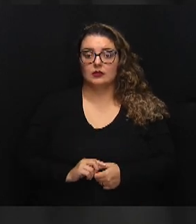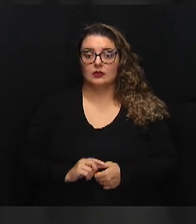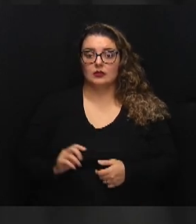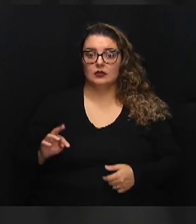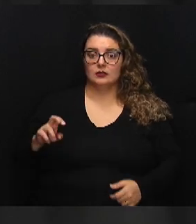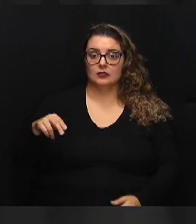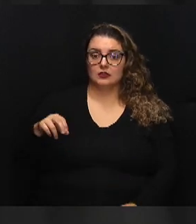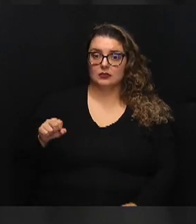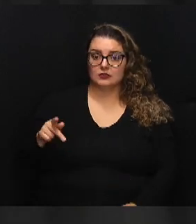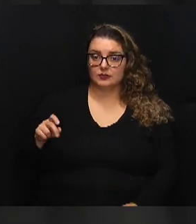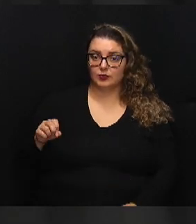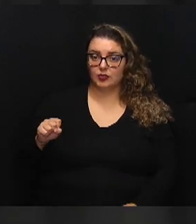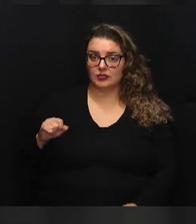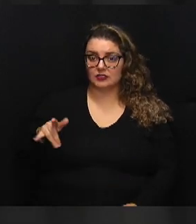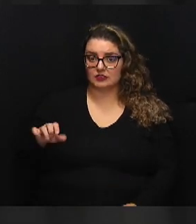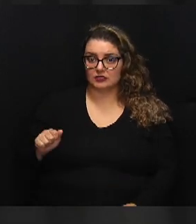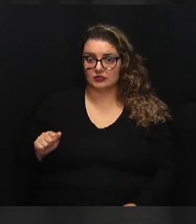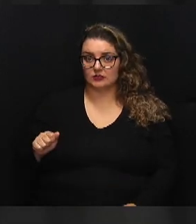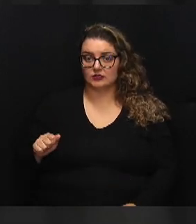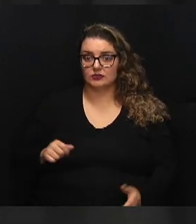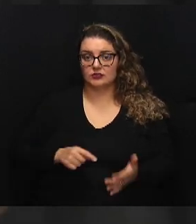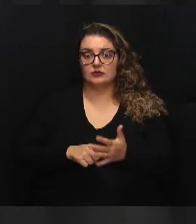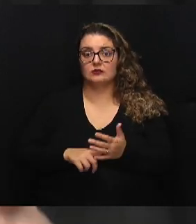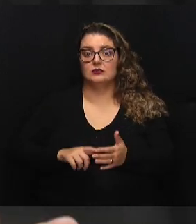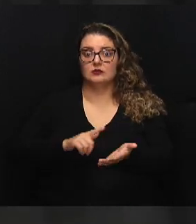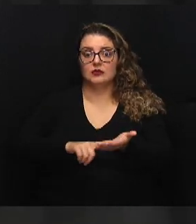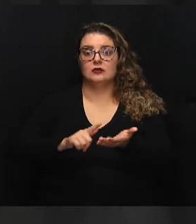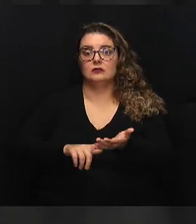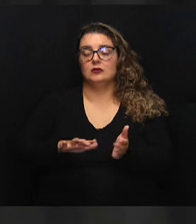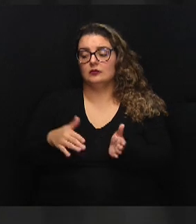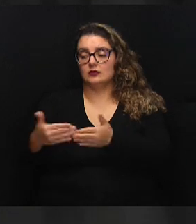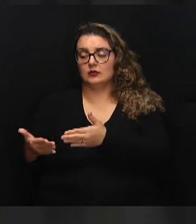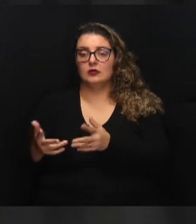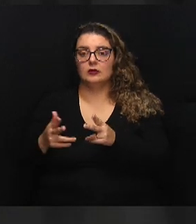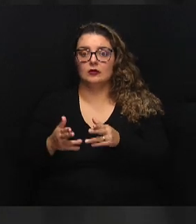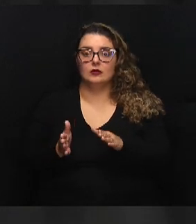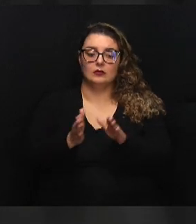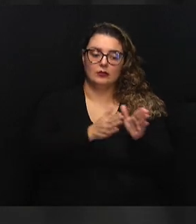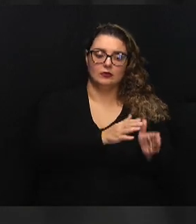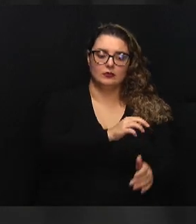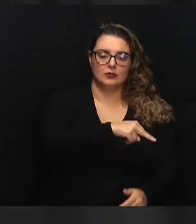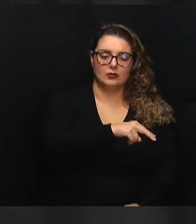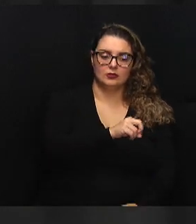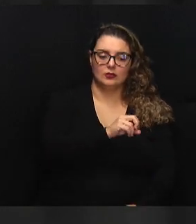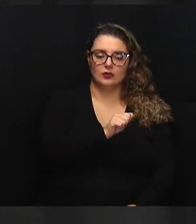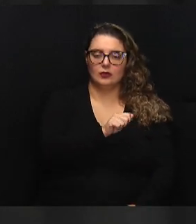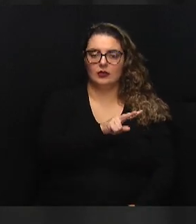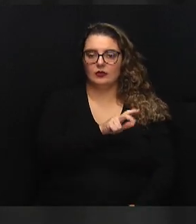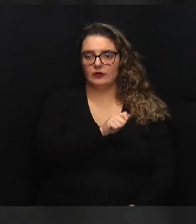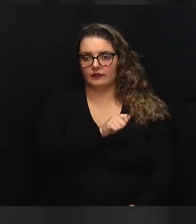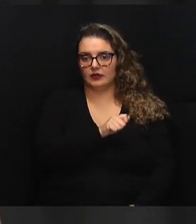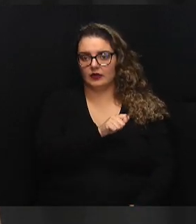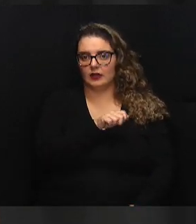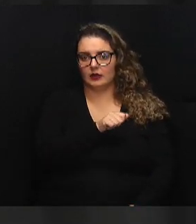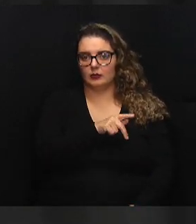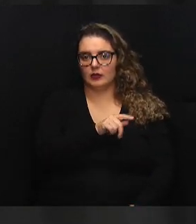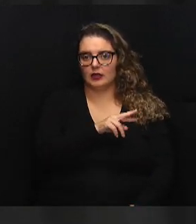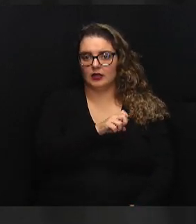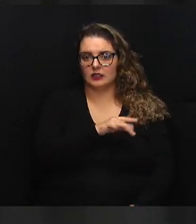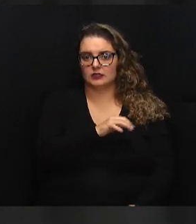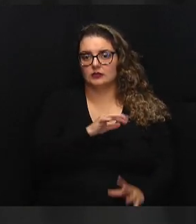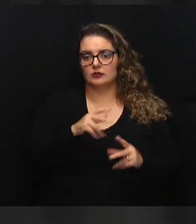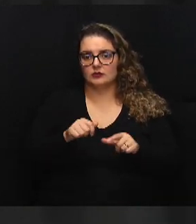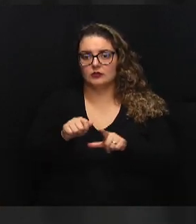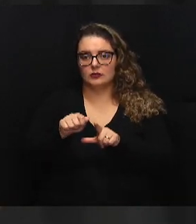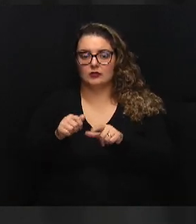máquinas e equipamento para a gente limpar aquele lado lá, como a gente faz no distrito de Nova Aparecida, como um todo, do lado de lá da Anhanguera.